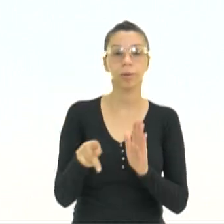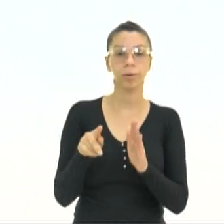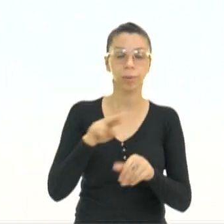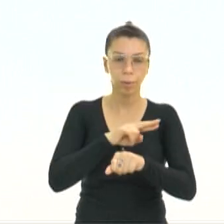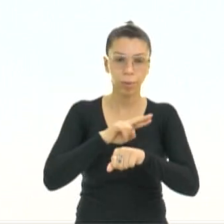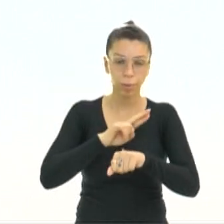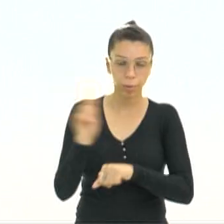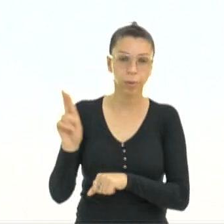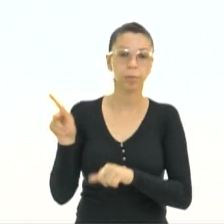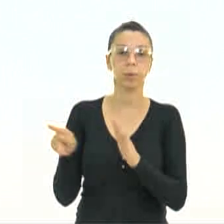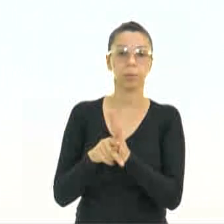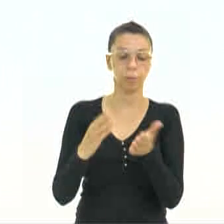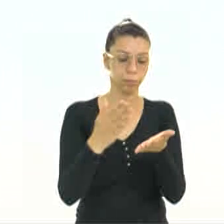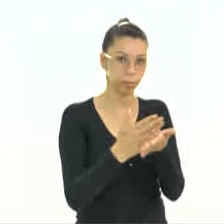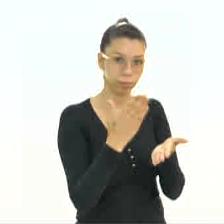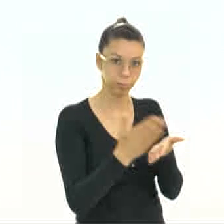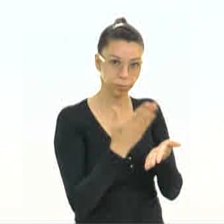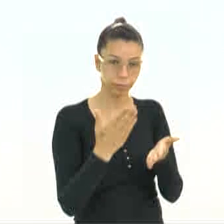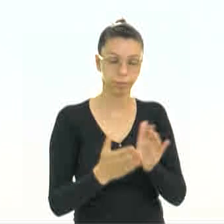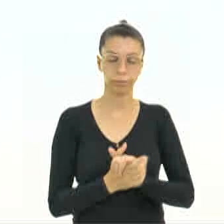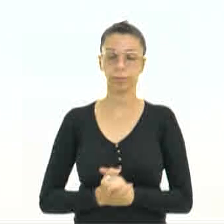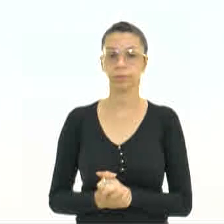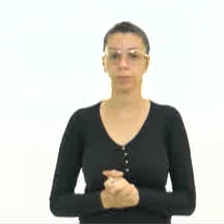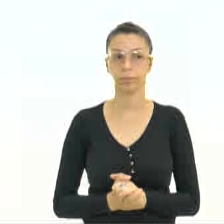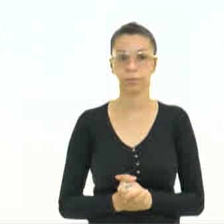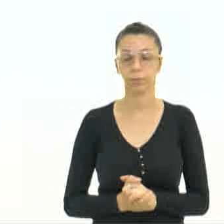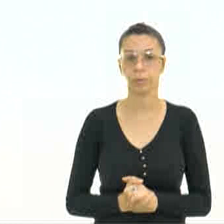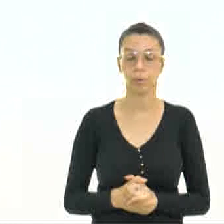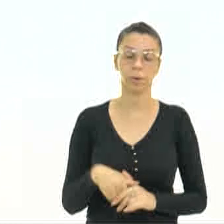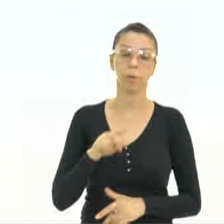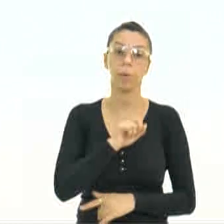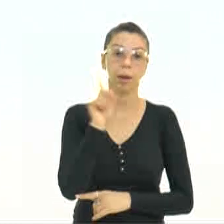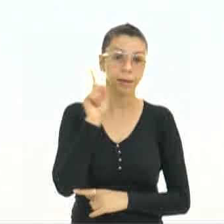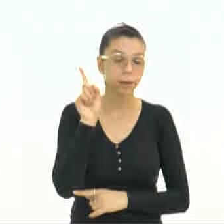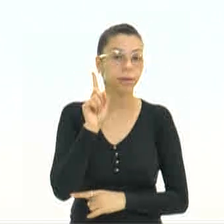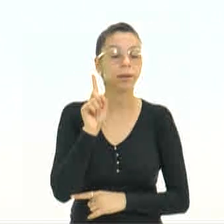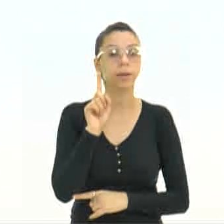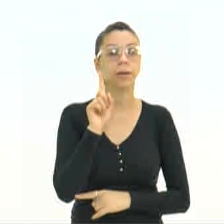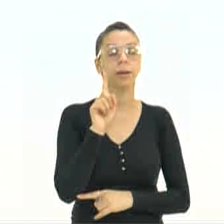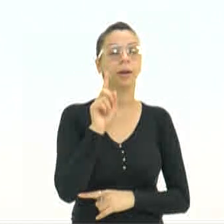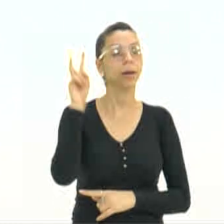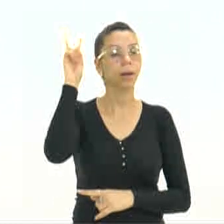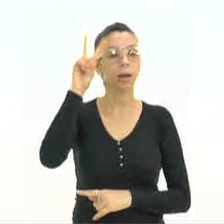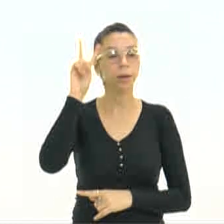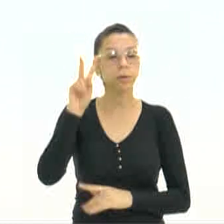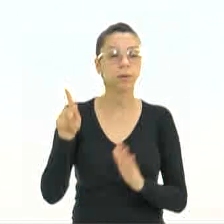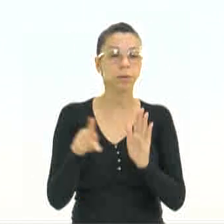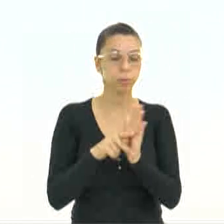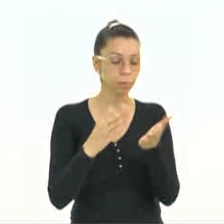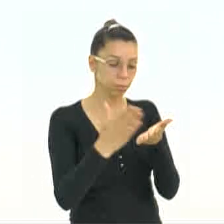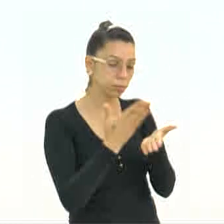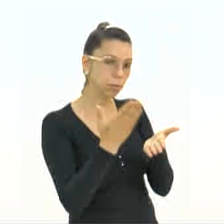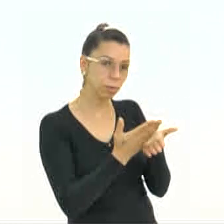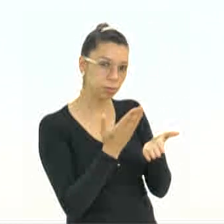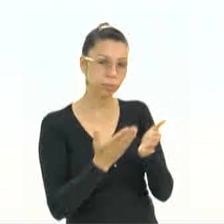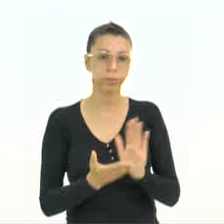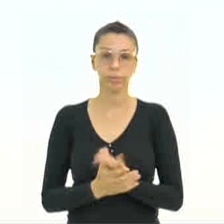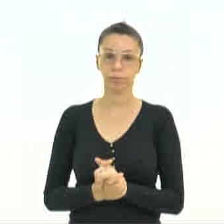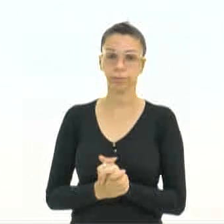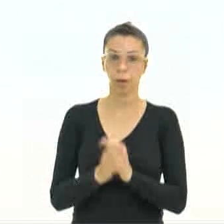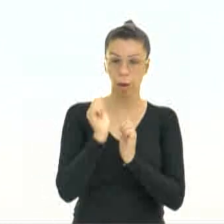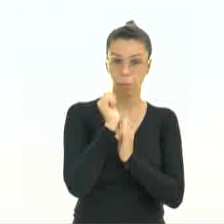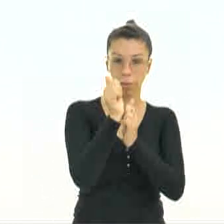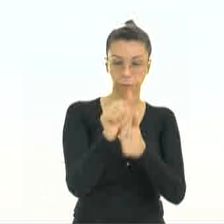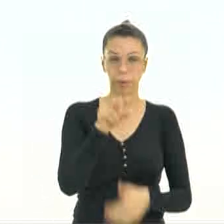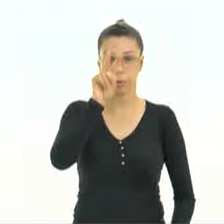livro, sobre a história de Jane Eyre. Acompanhe comigo aqui, bora lá. Jane Eyre is an orphan girl who lives with her